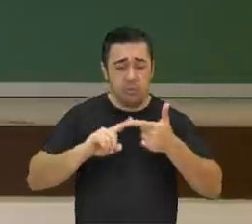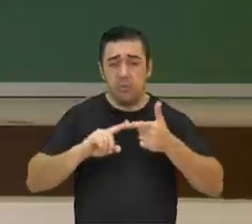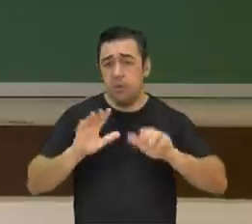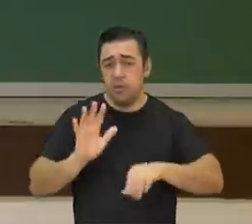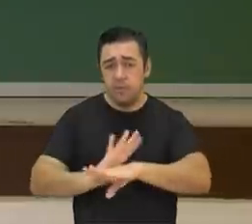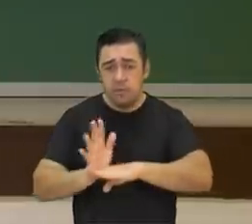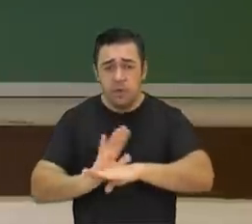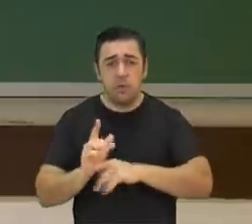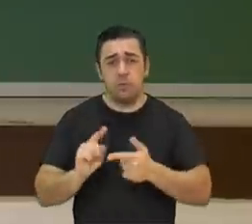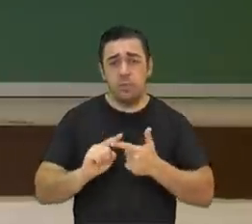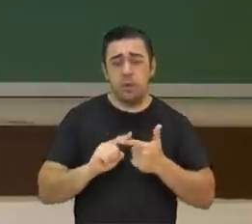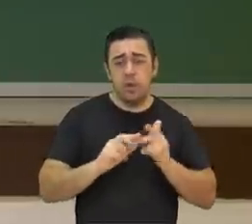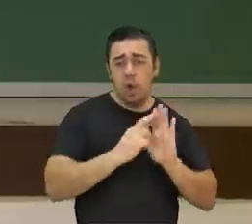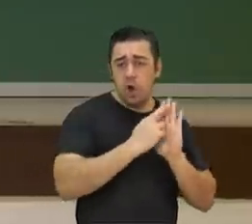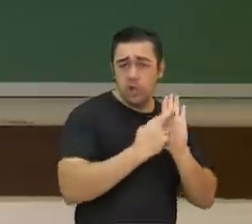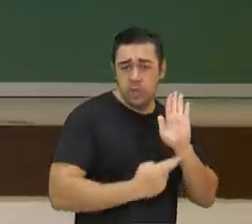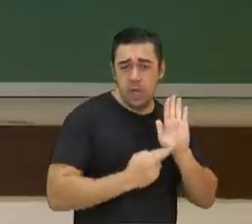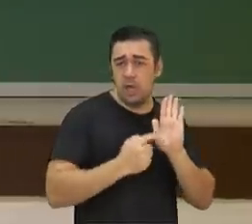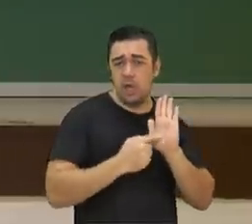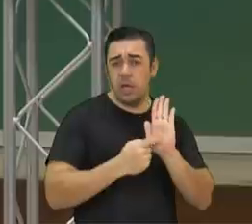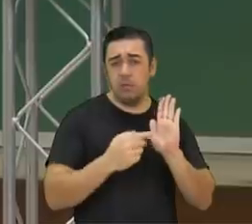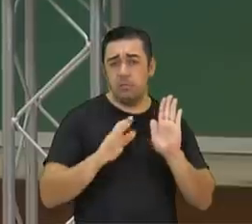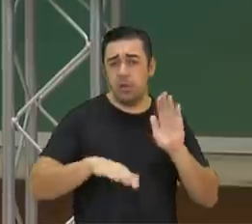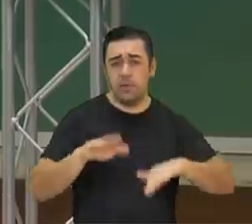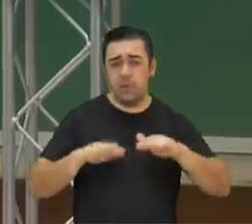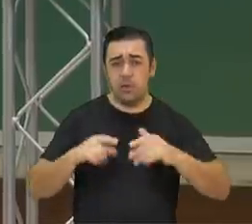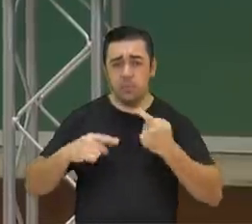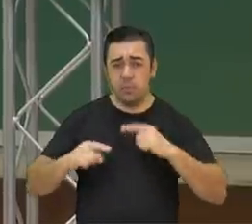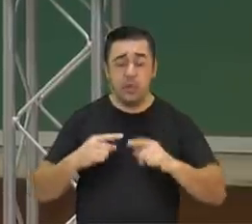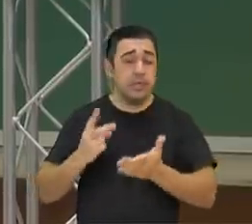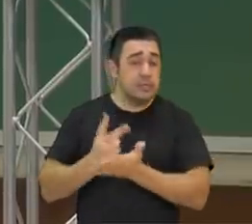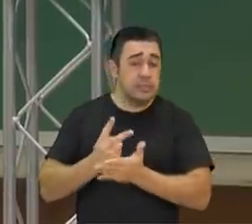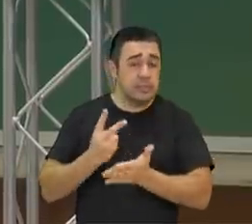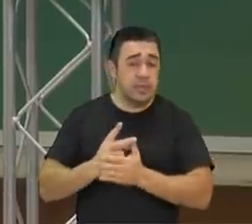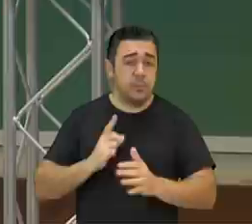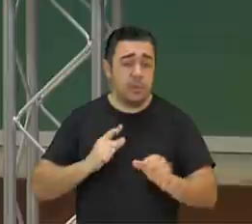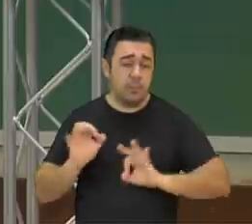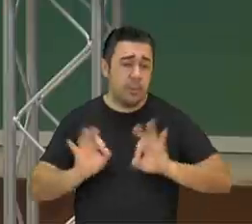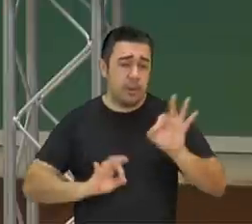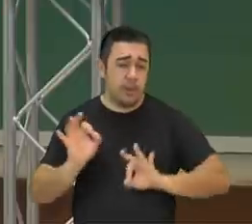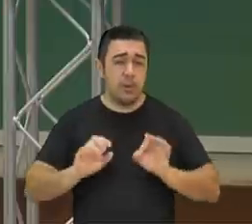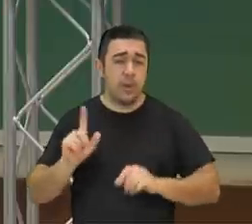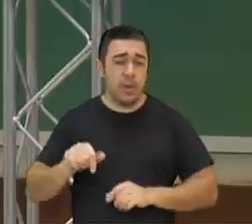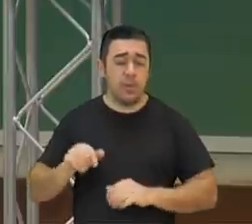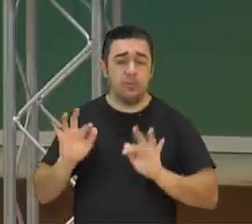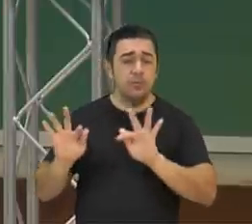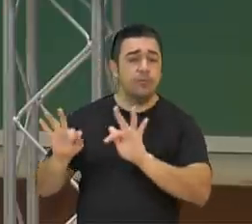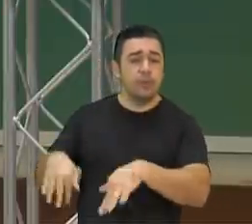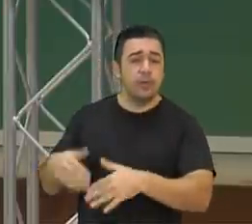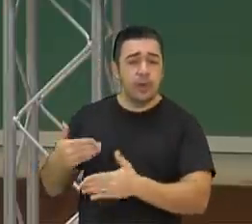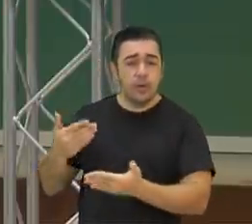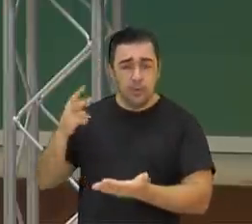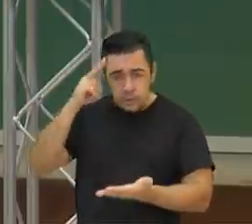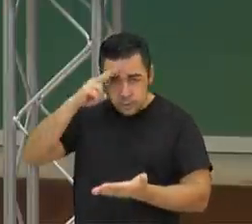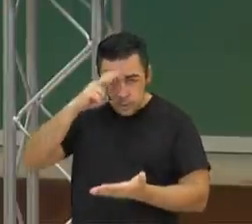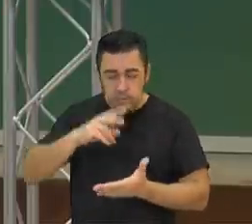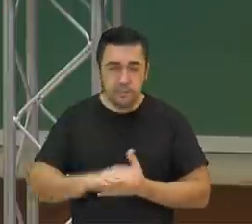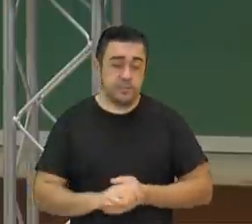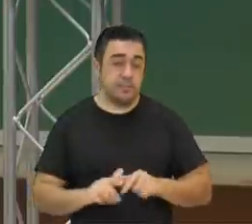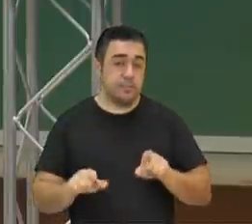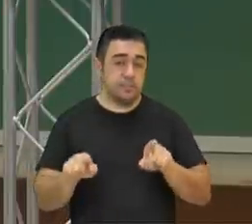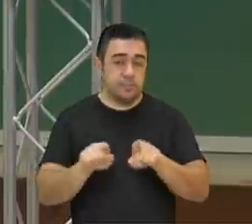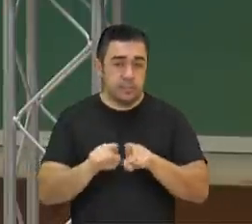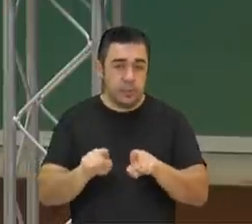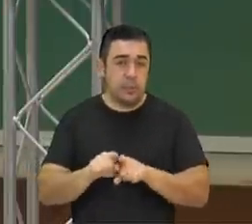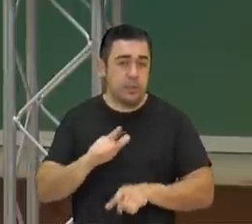de um roteiro para uma encenação musical, sempre tem ali a elaboração do desfecho. Também a gente tem